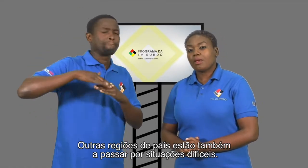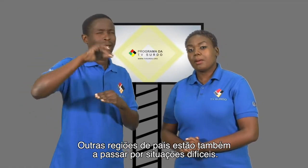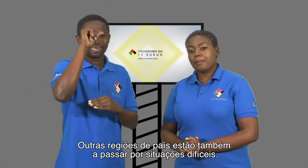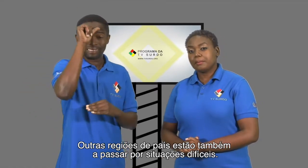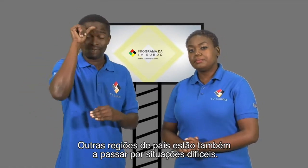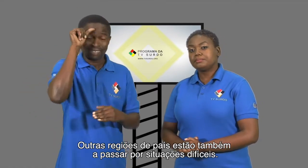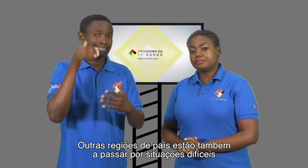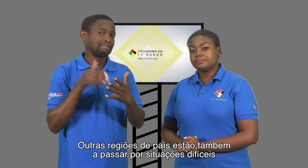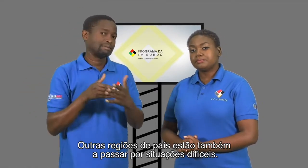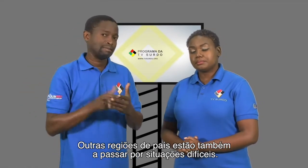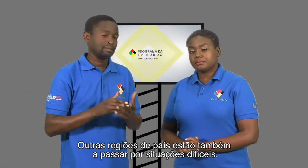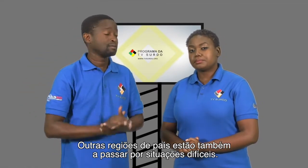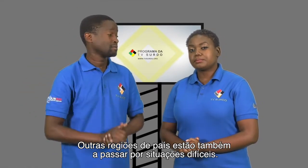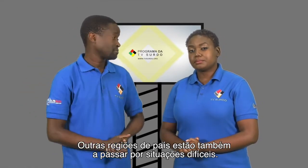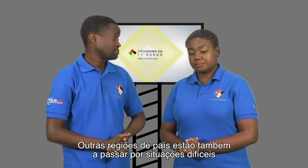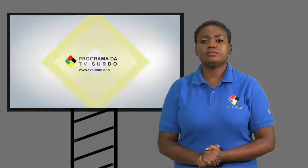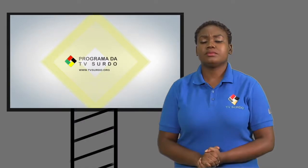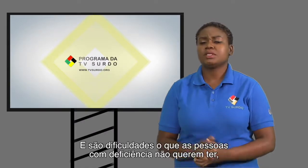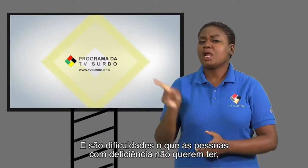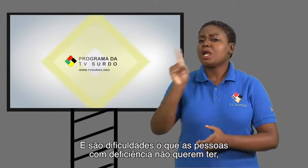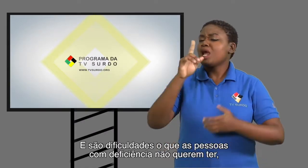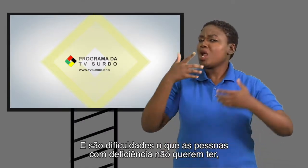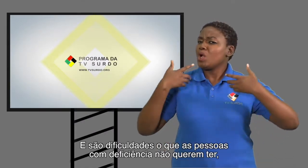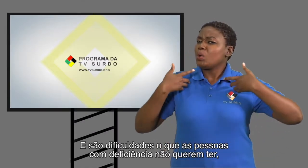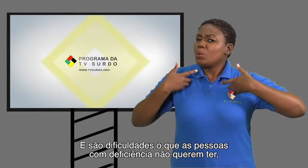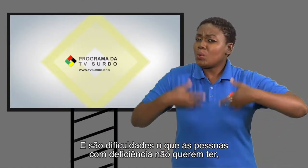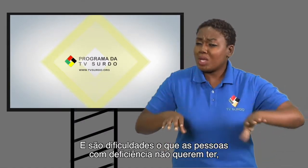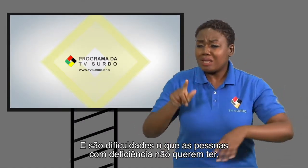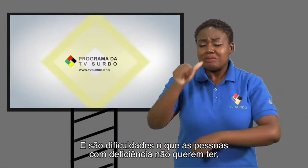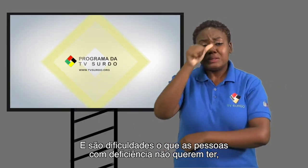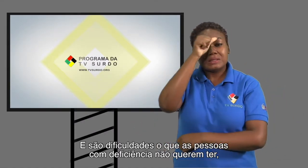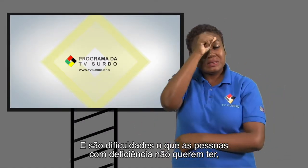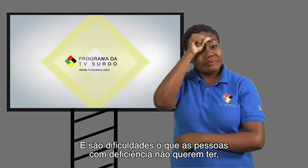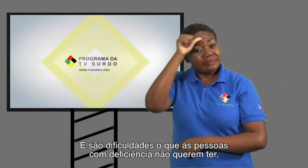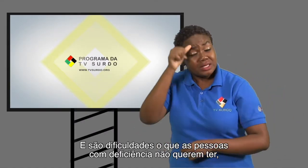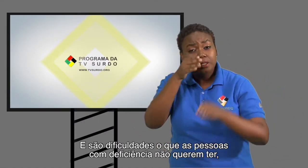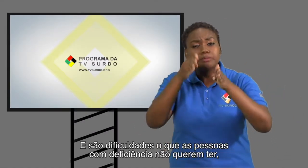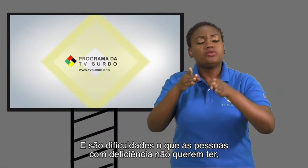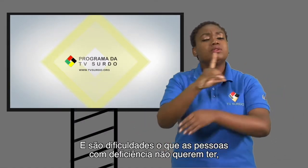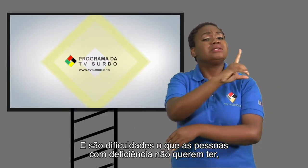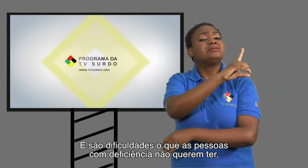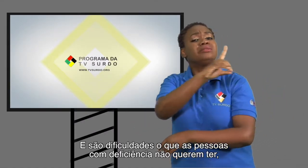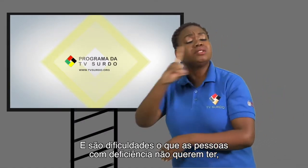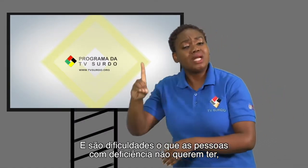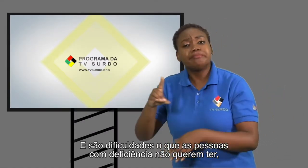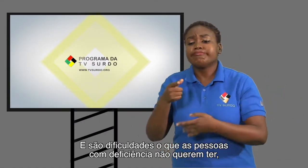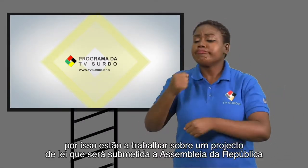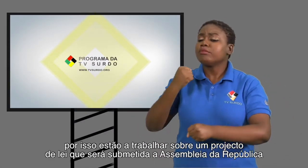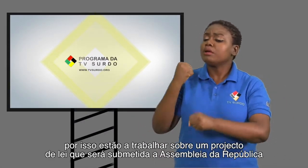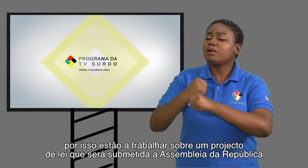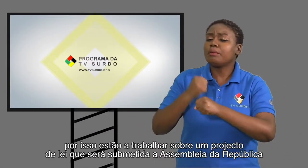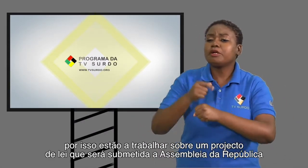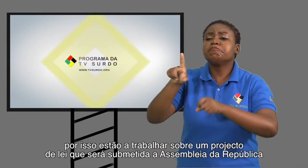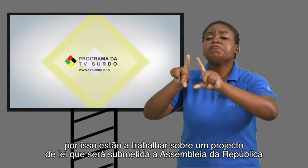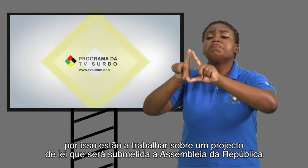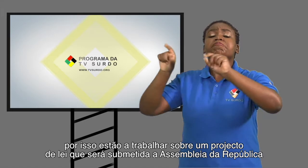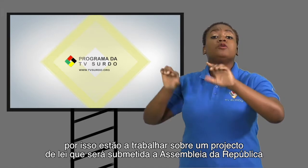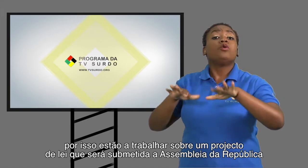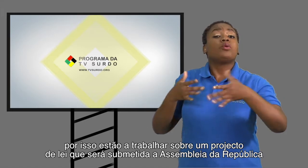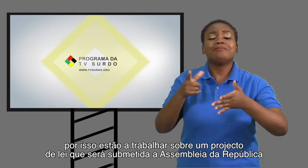também a passar por situações difíceis. E são dificuldades que as pessoas com deficiência não querem ter. Por isso,